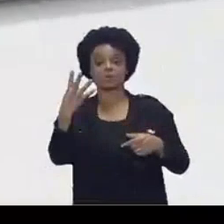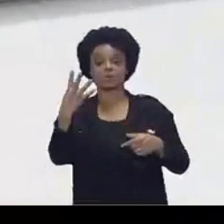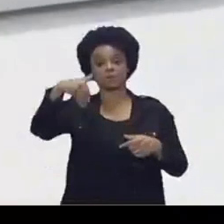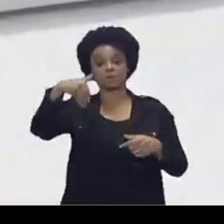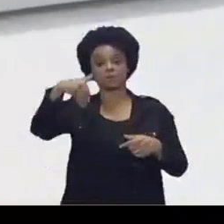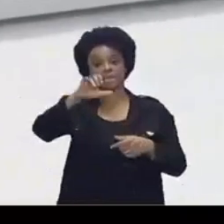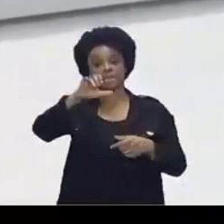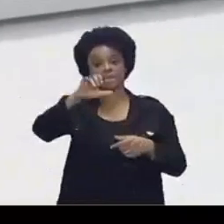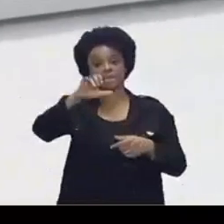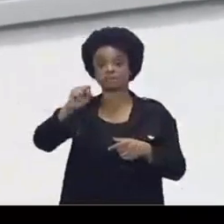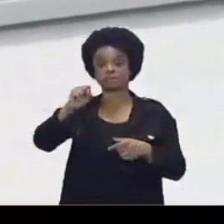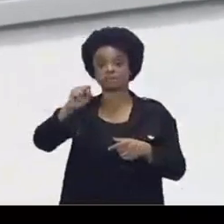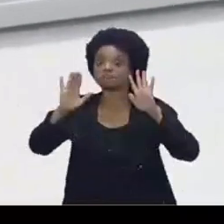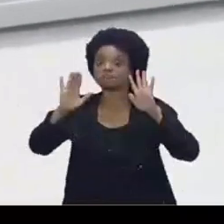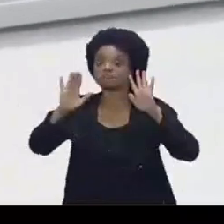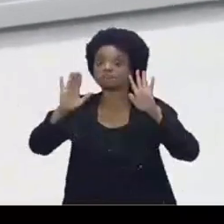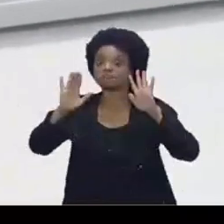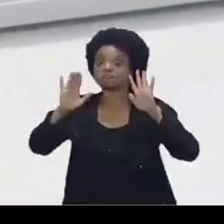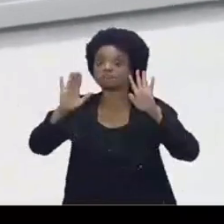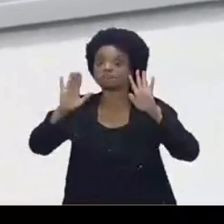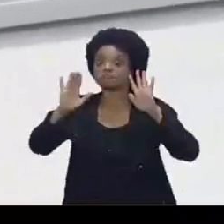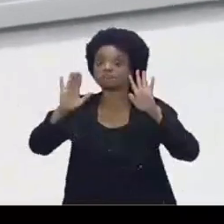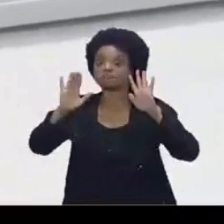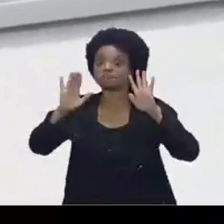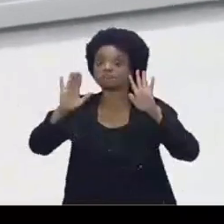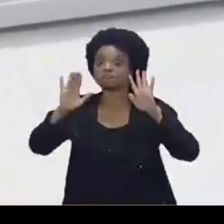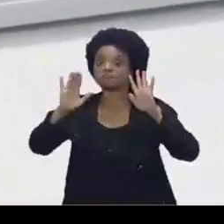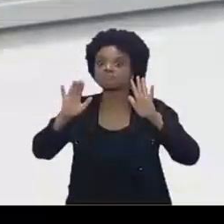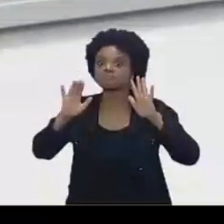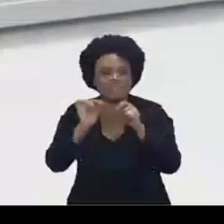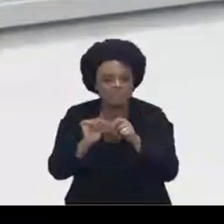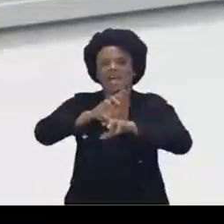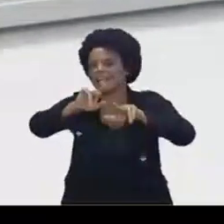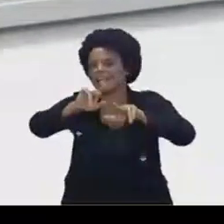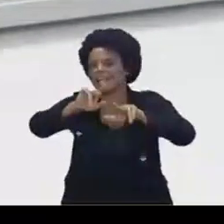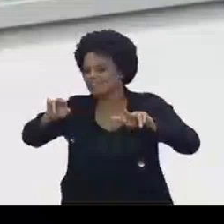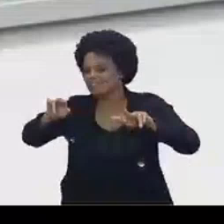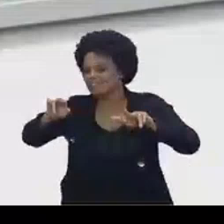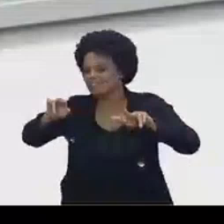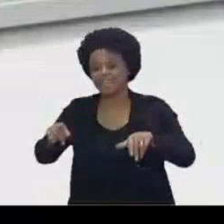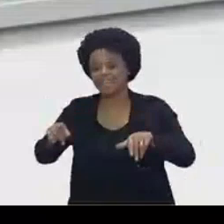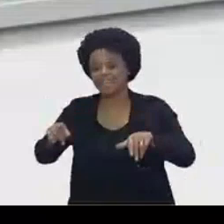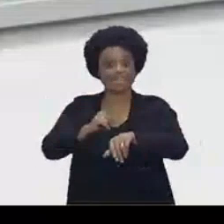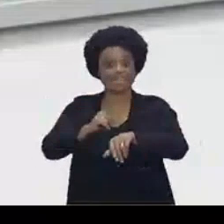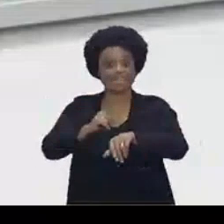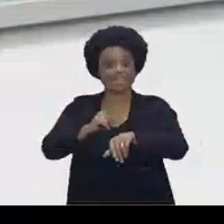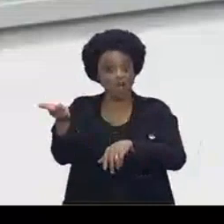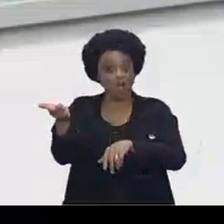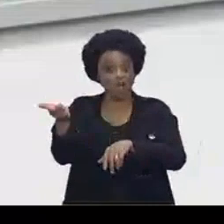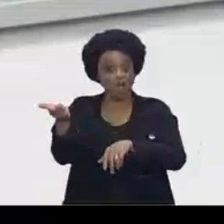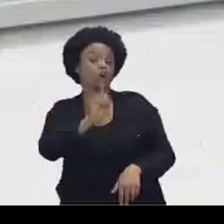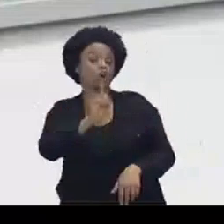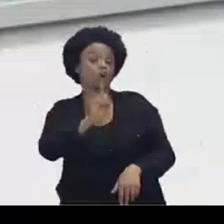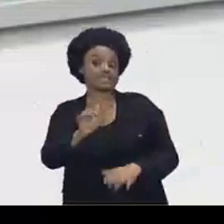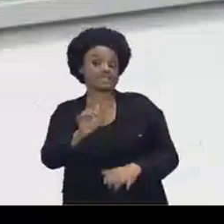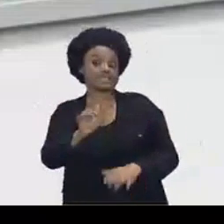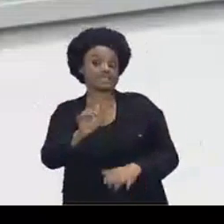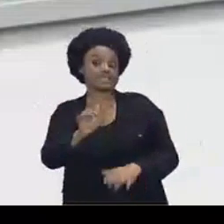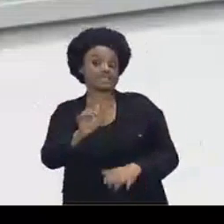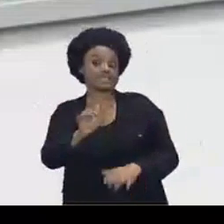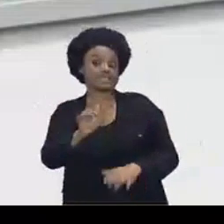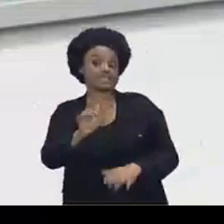milésimos. Então, gente, façam isso diversas vezes para você conseguir alcançar. Depois que